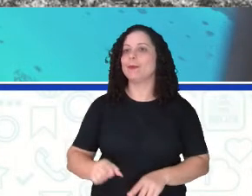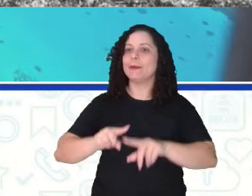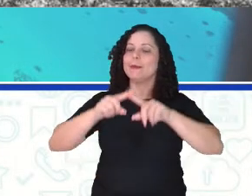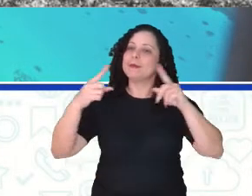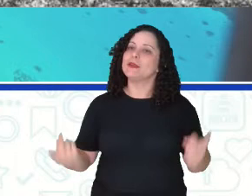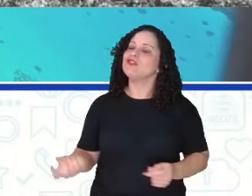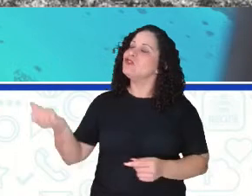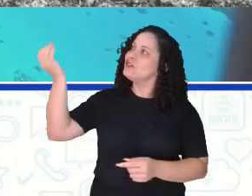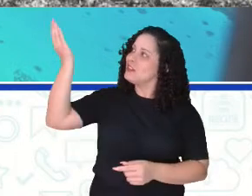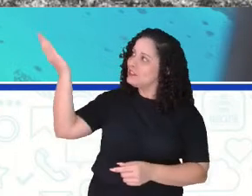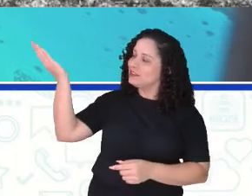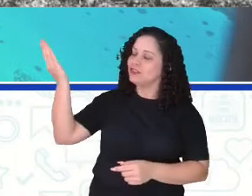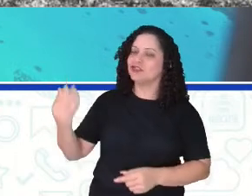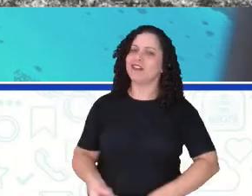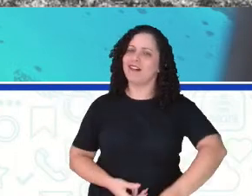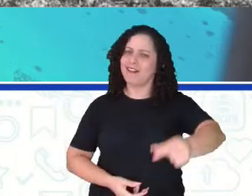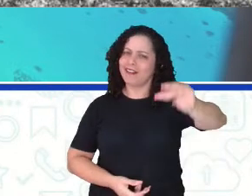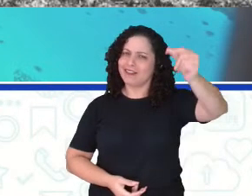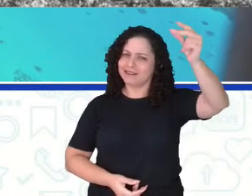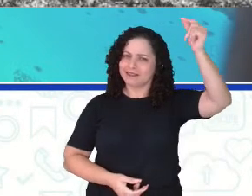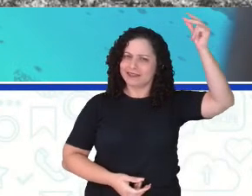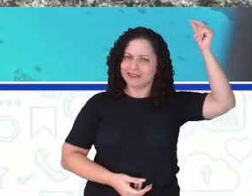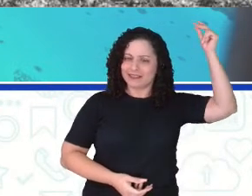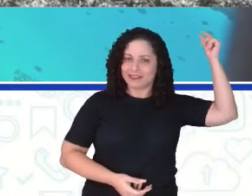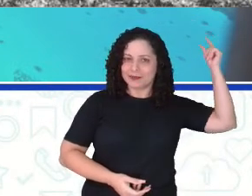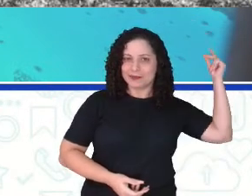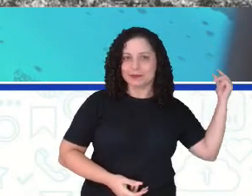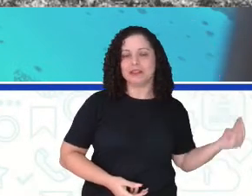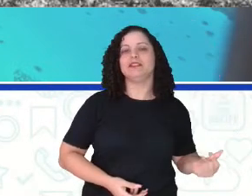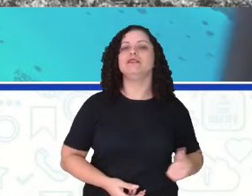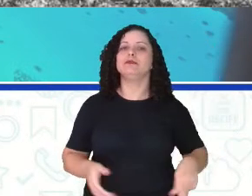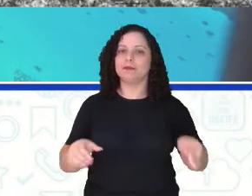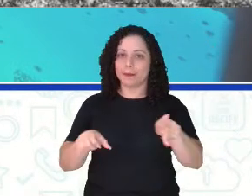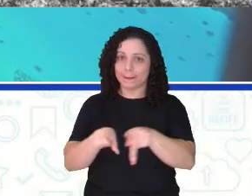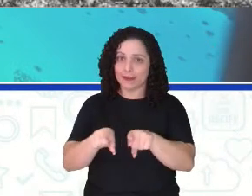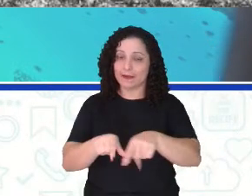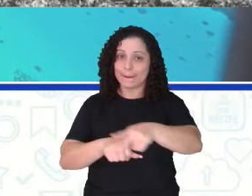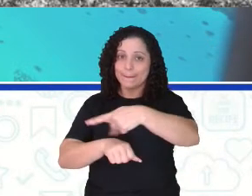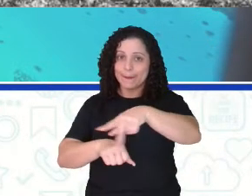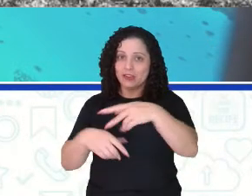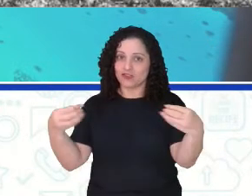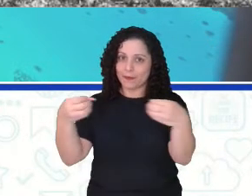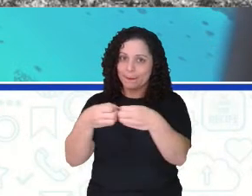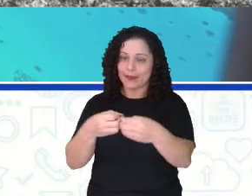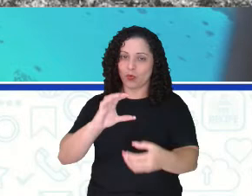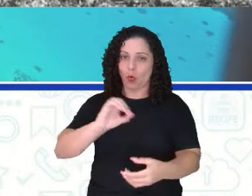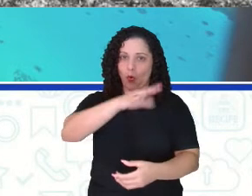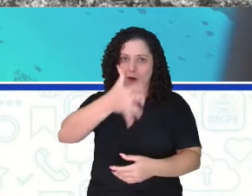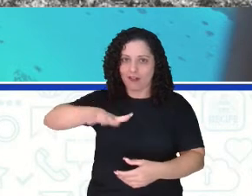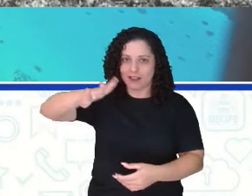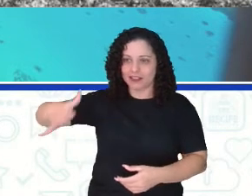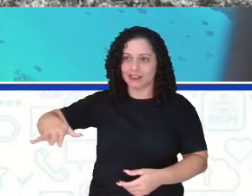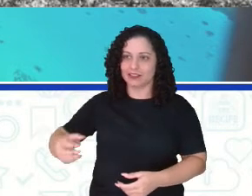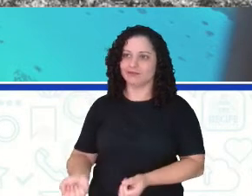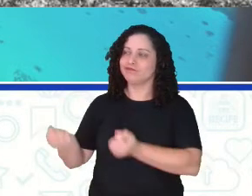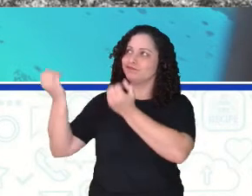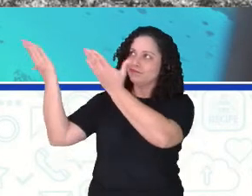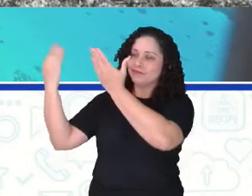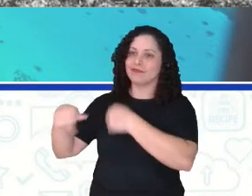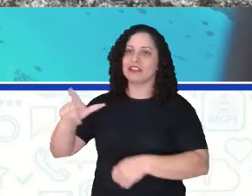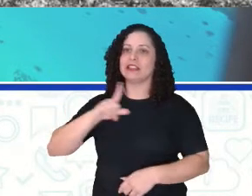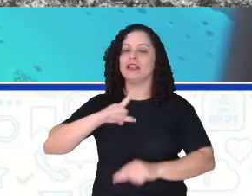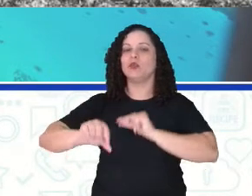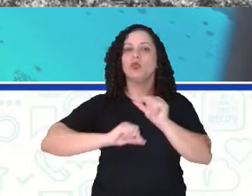que viviam lá na Austrália, na região da Oceania. Então eu tenho aqui a primeira imagem, eu tenho um lobo